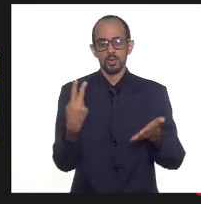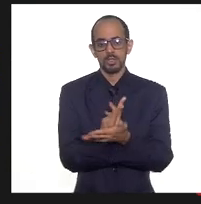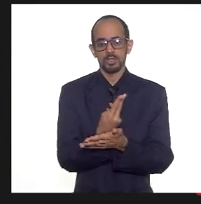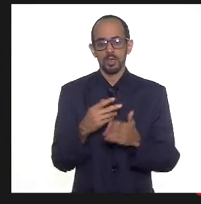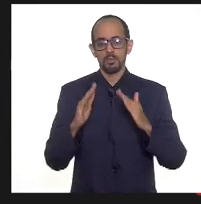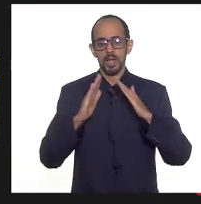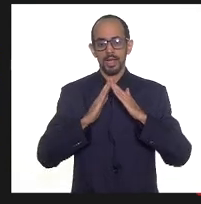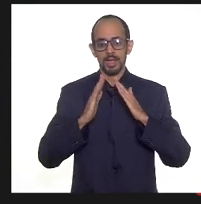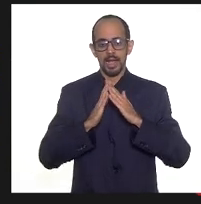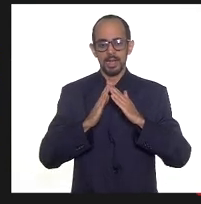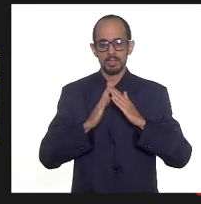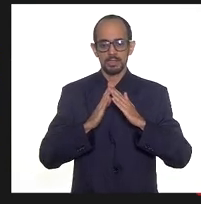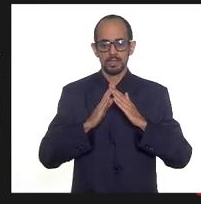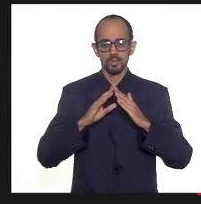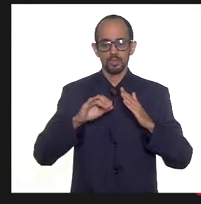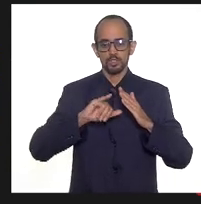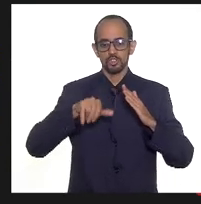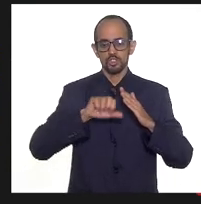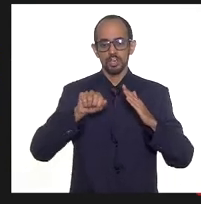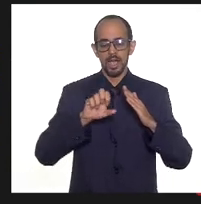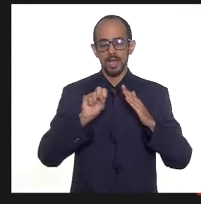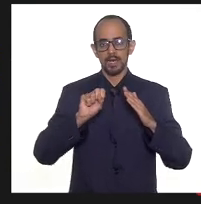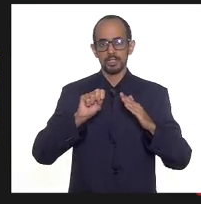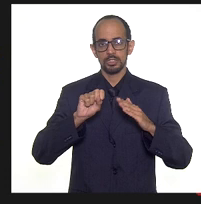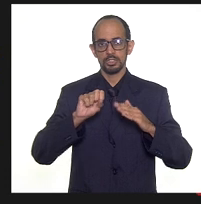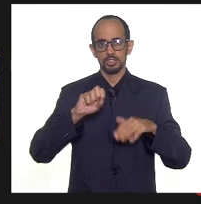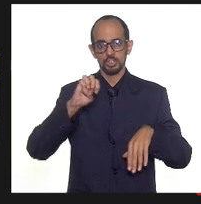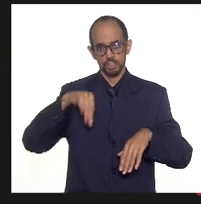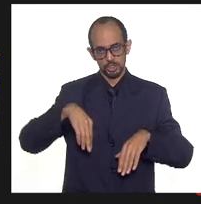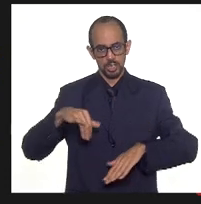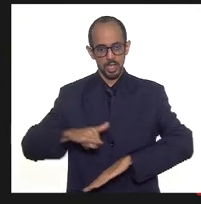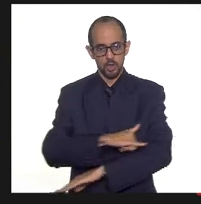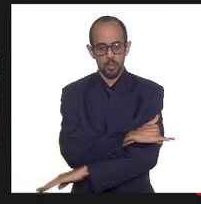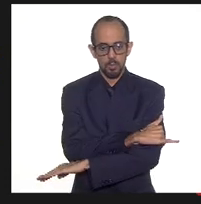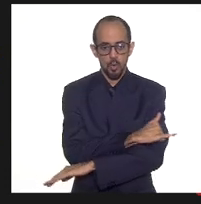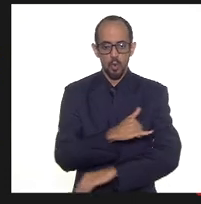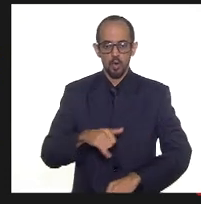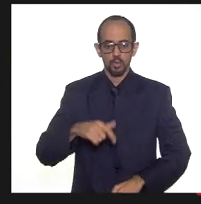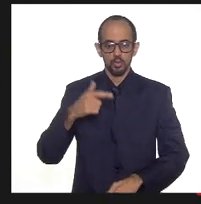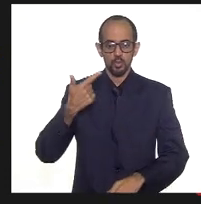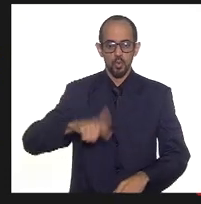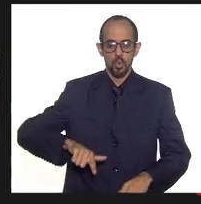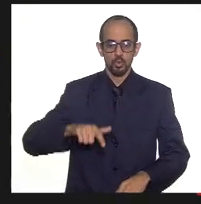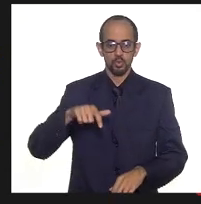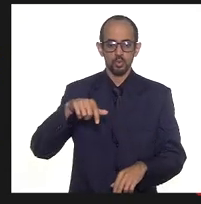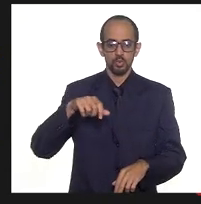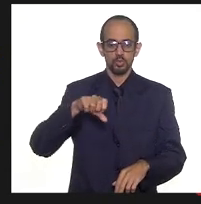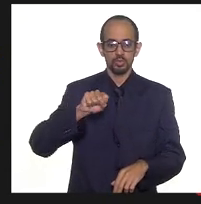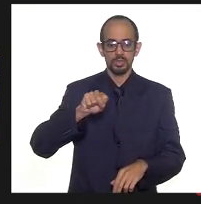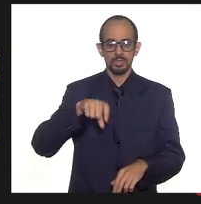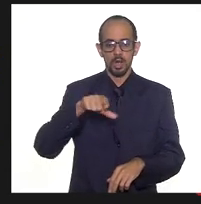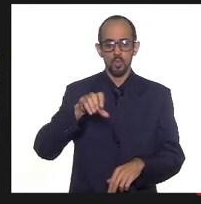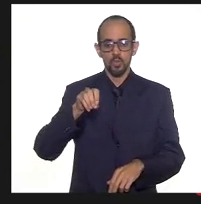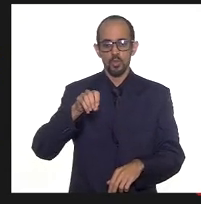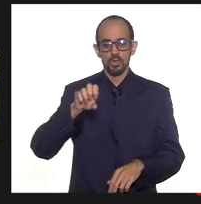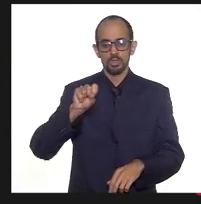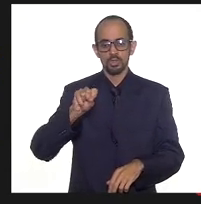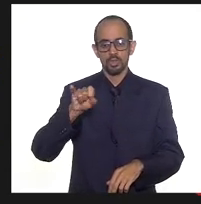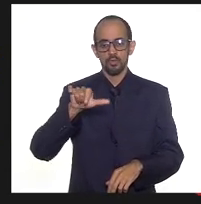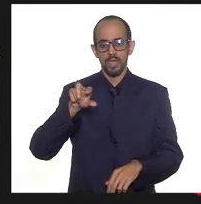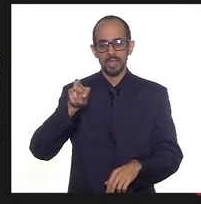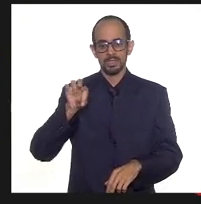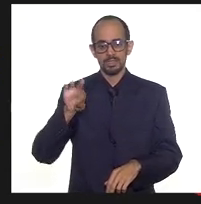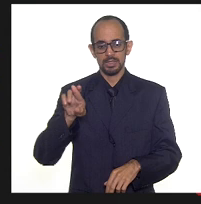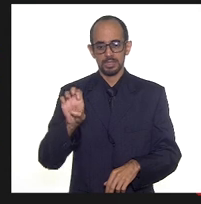Jardim Aeroporto, o outro do Parque São Silvestre e um de Poço Gordo, que é uma